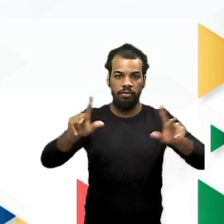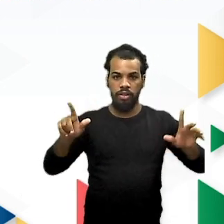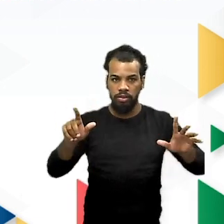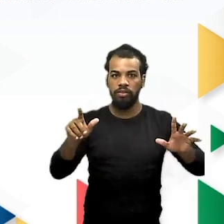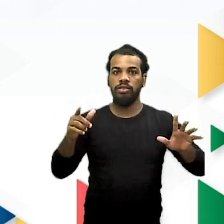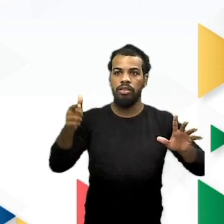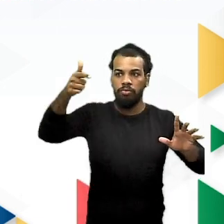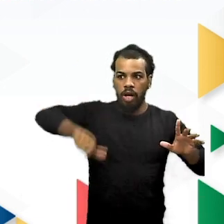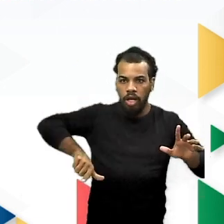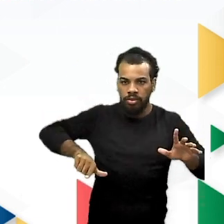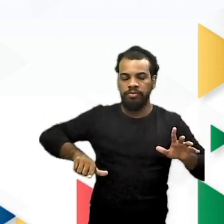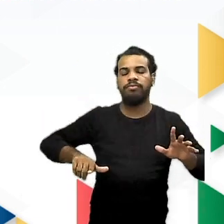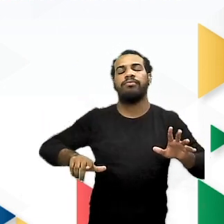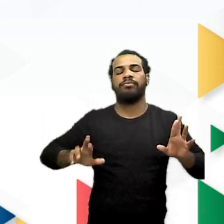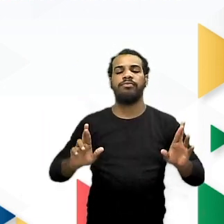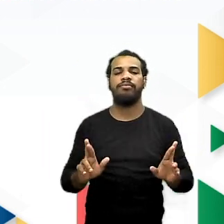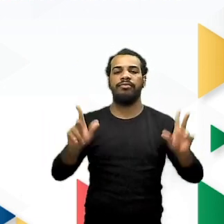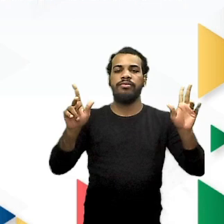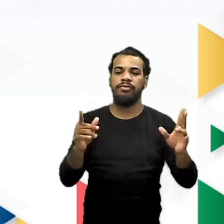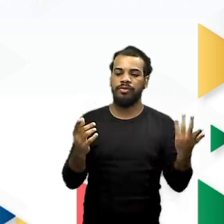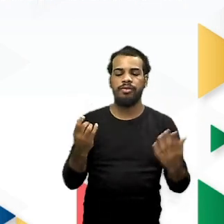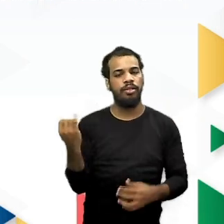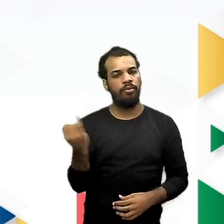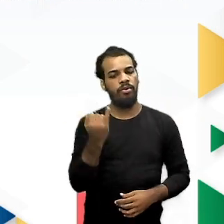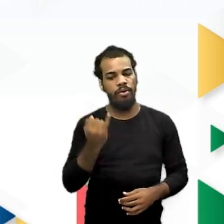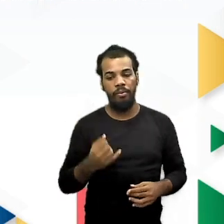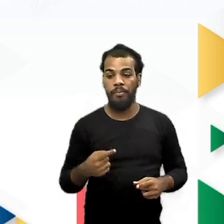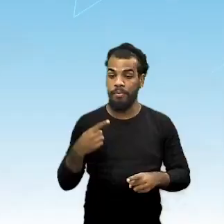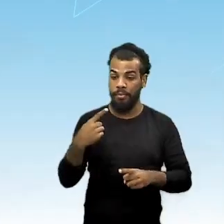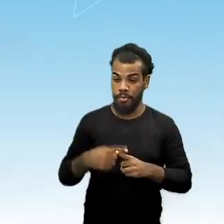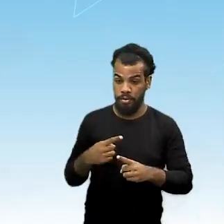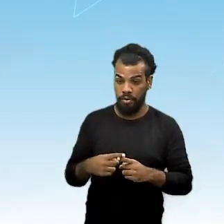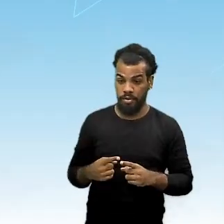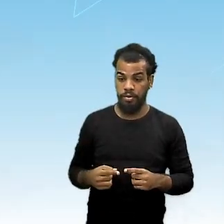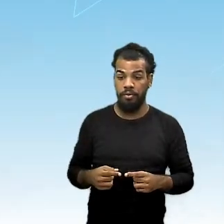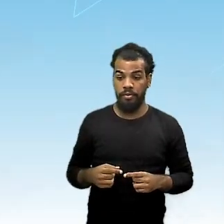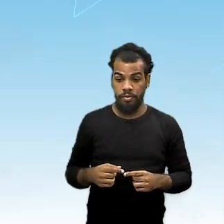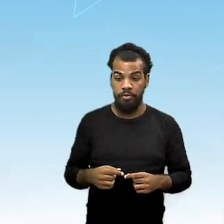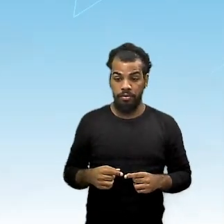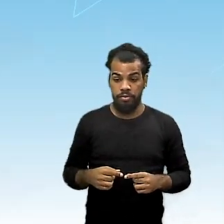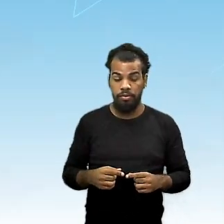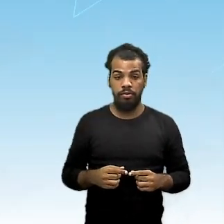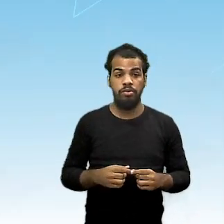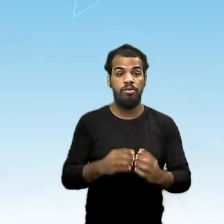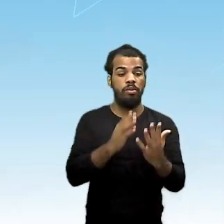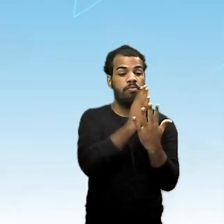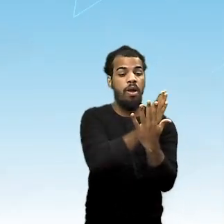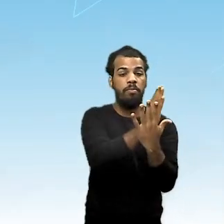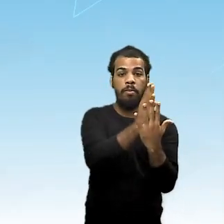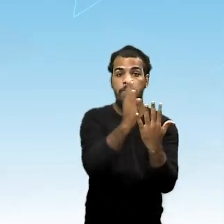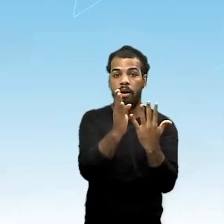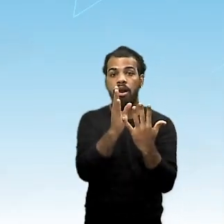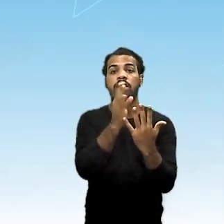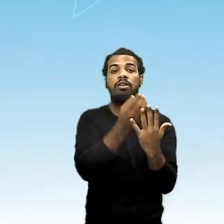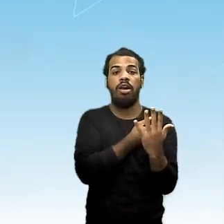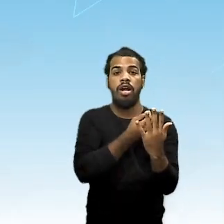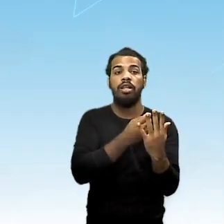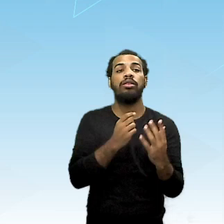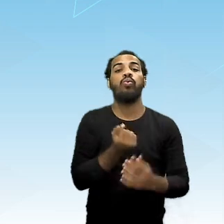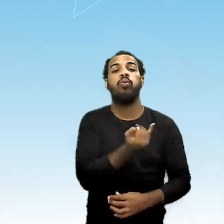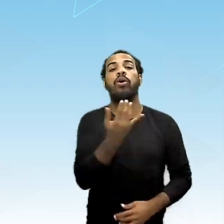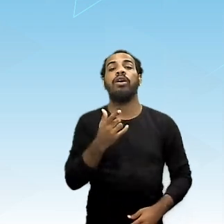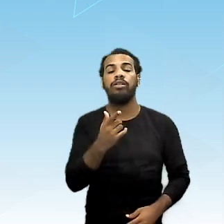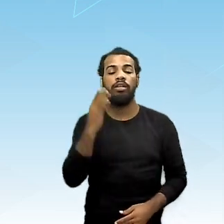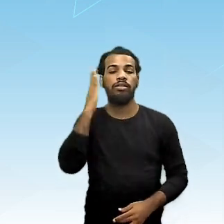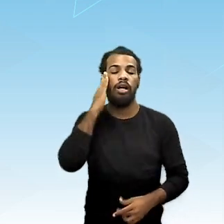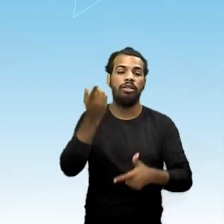se repete. Isso é muito importante, porque quantos termos existem para poder dividir e saber qual é o ciclo